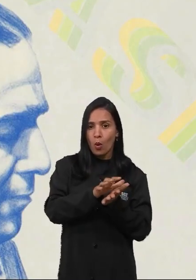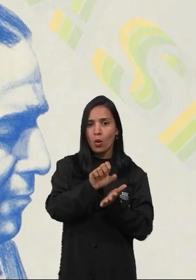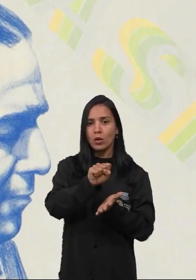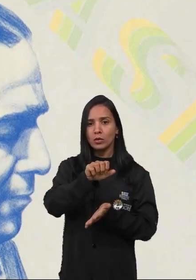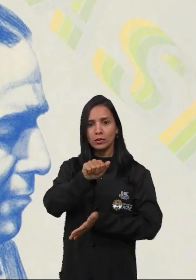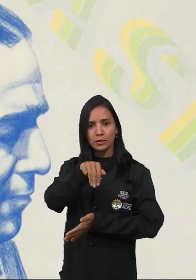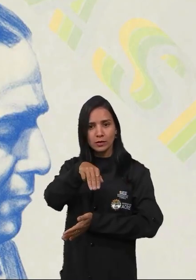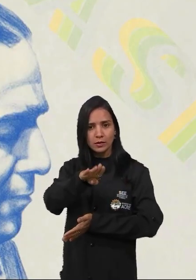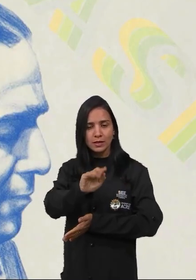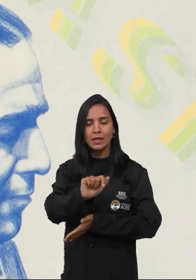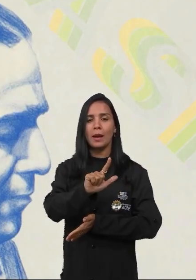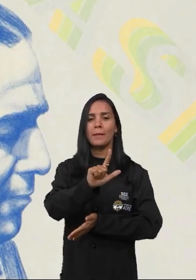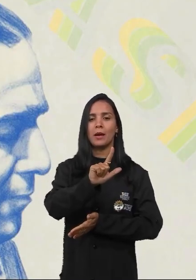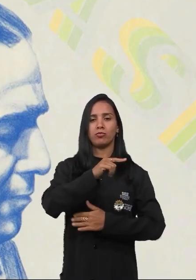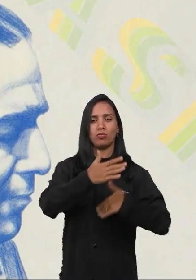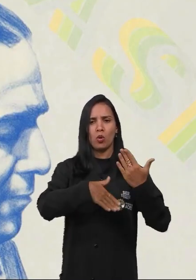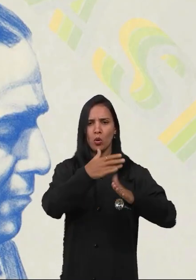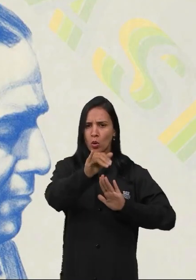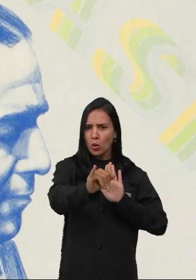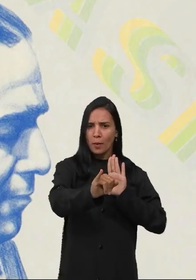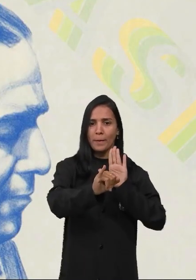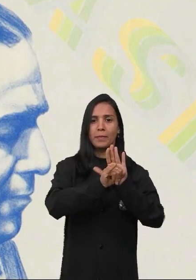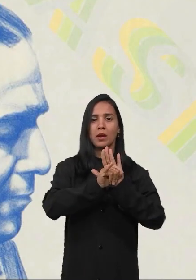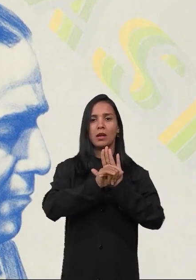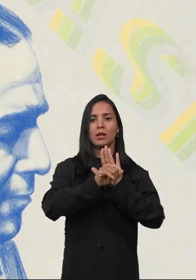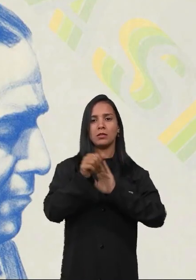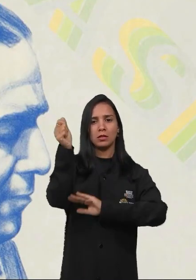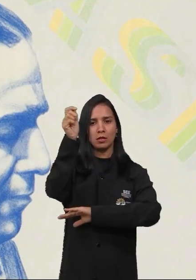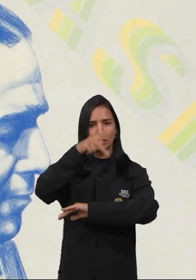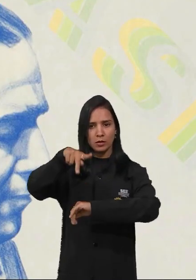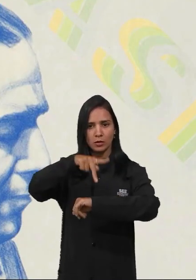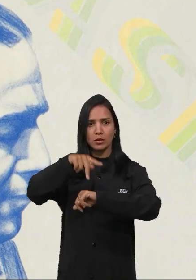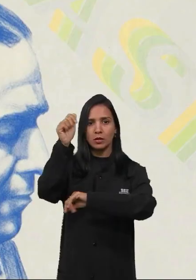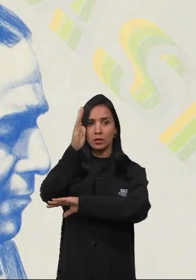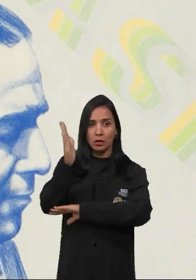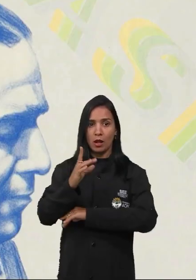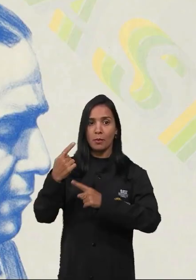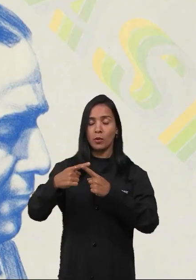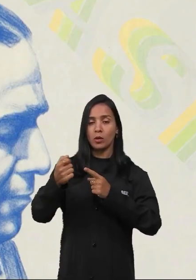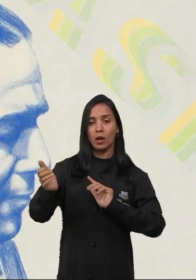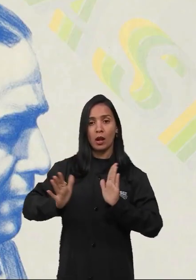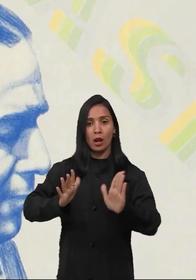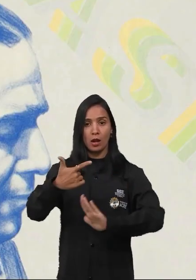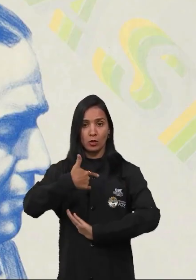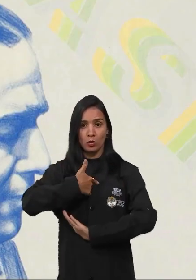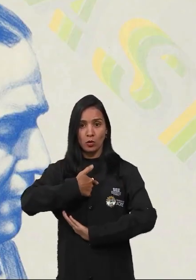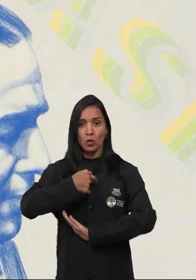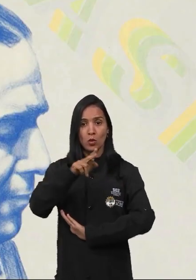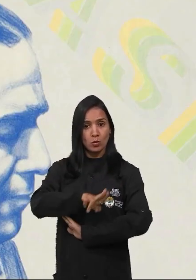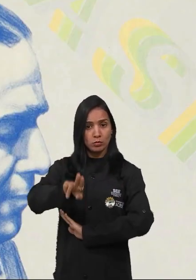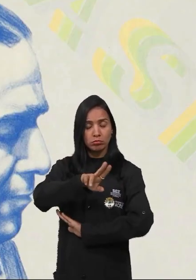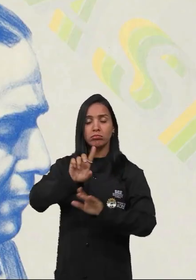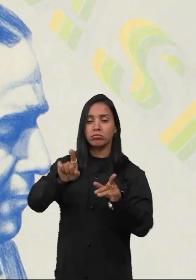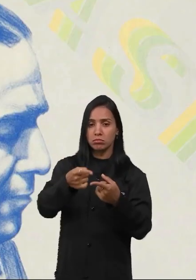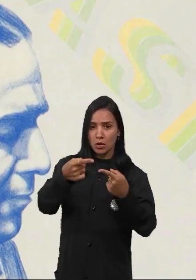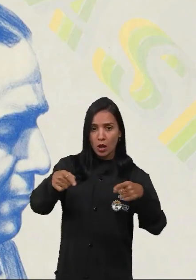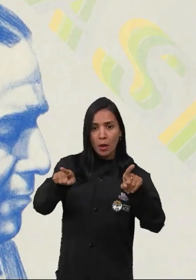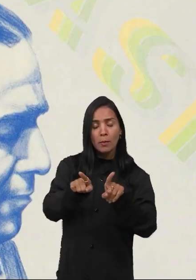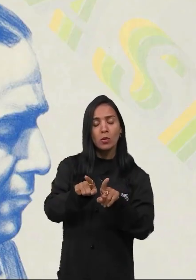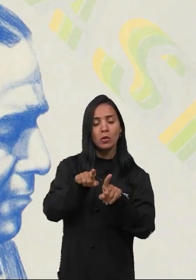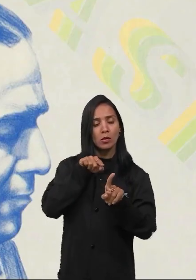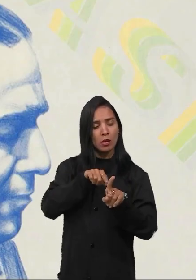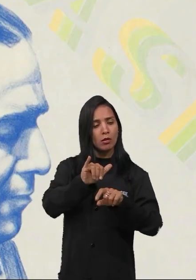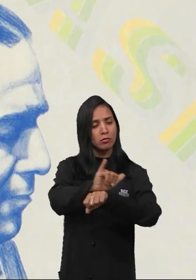a identidade nacional. Durante o Estado Novo, Getúlio Vargas usou a música como forma de construir